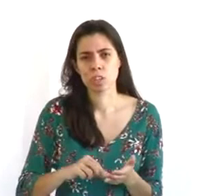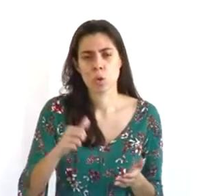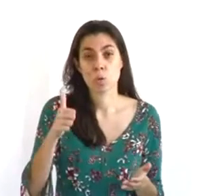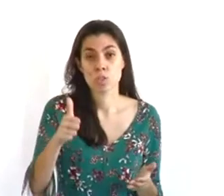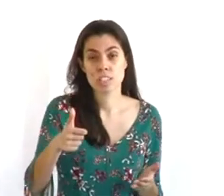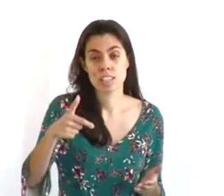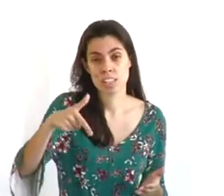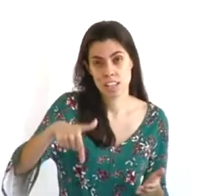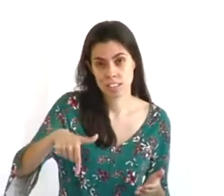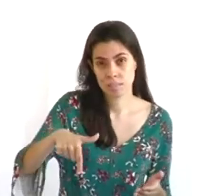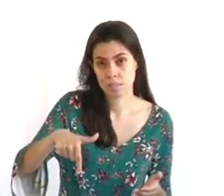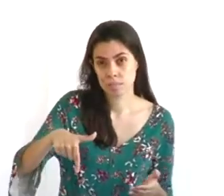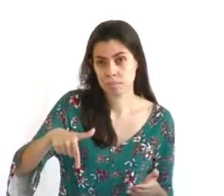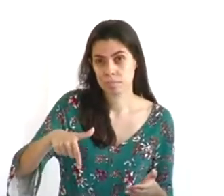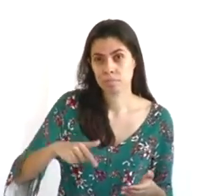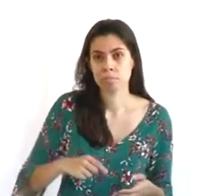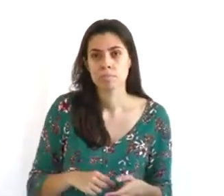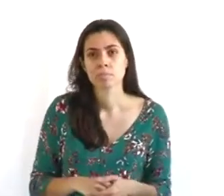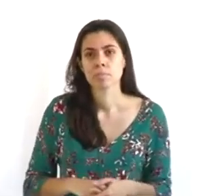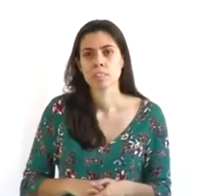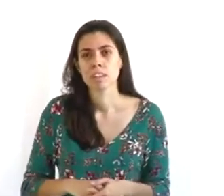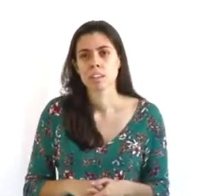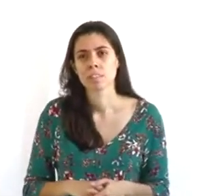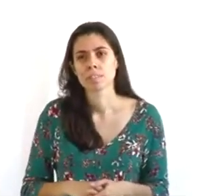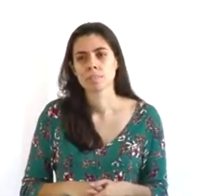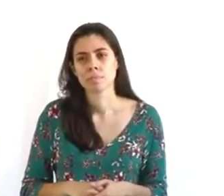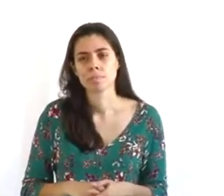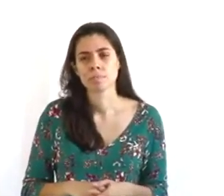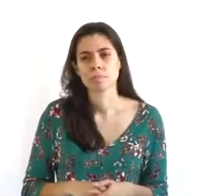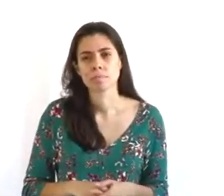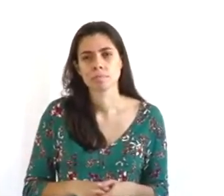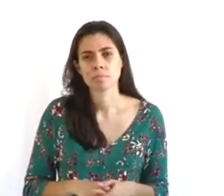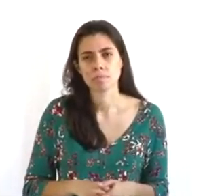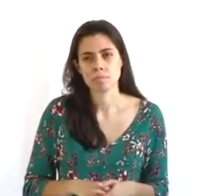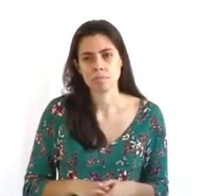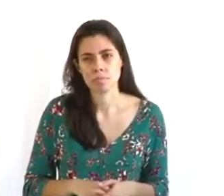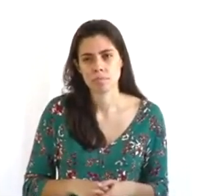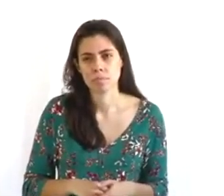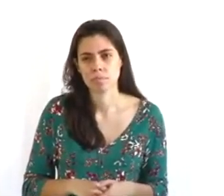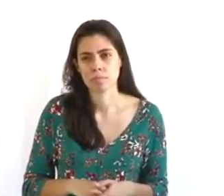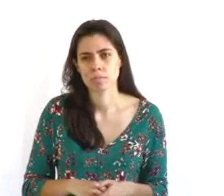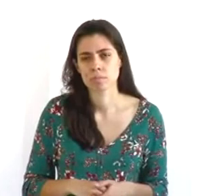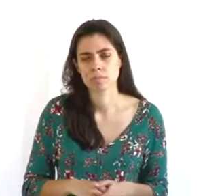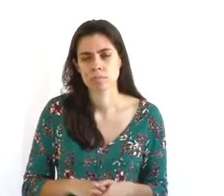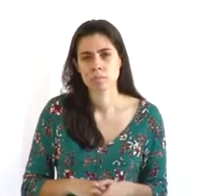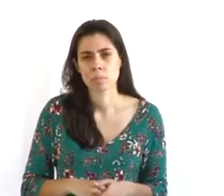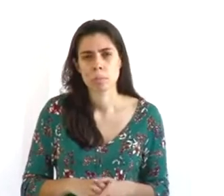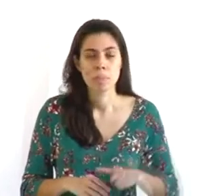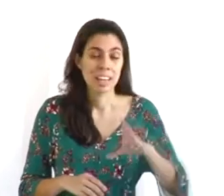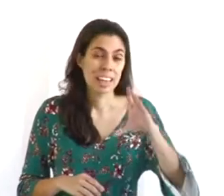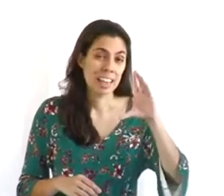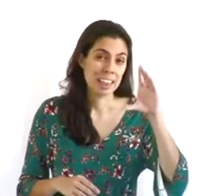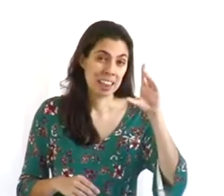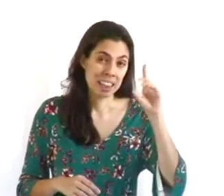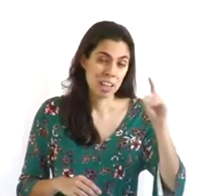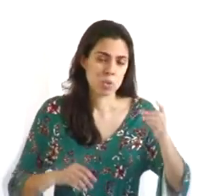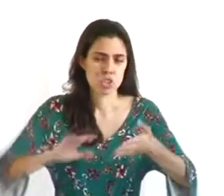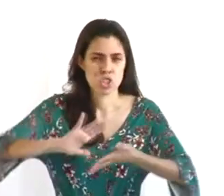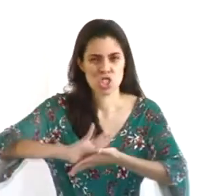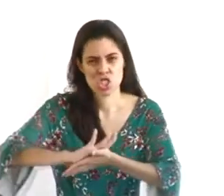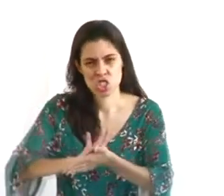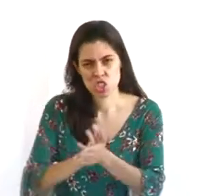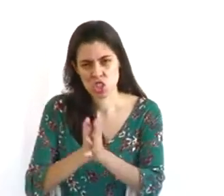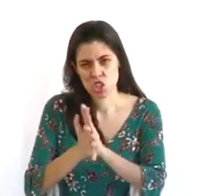aquele que feriu grandes reis, e tirou a vida a famosos reis, a Seom, rei dos amorreus, a Og, rei de